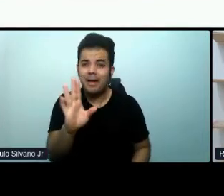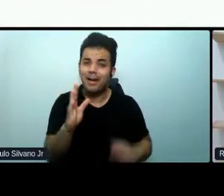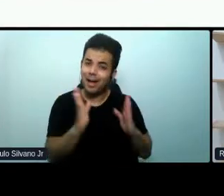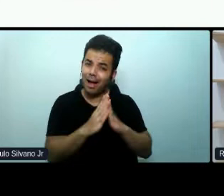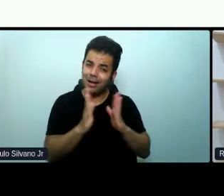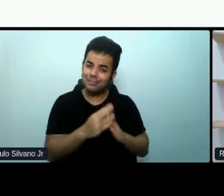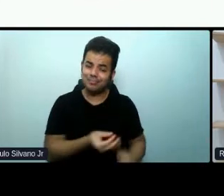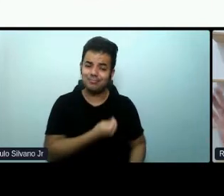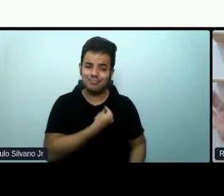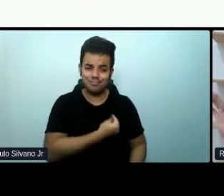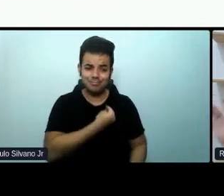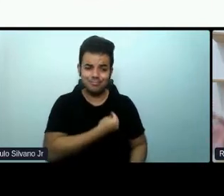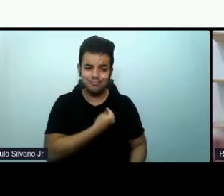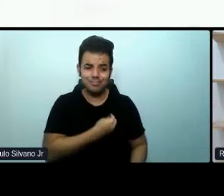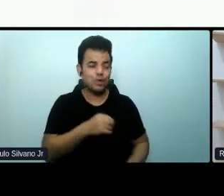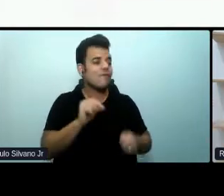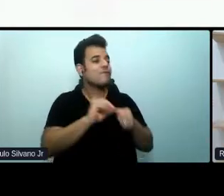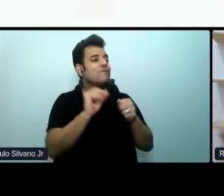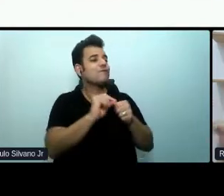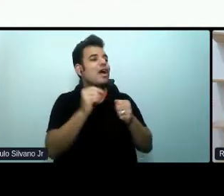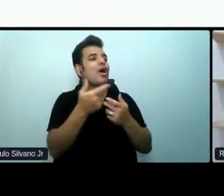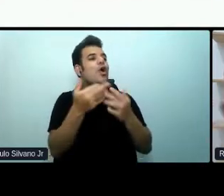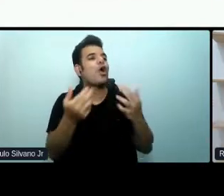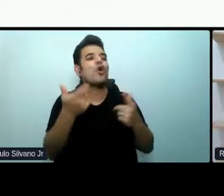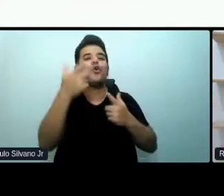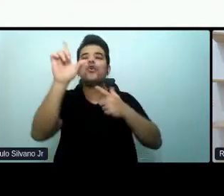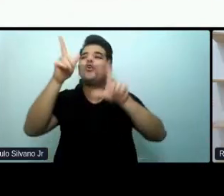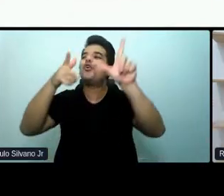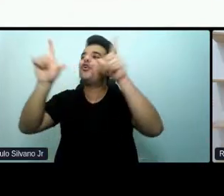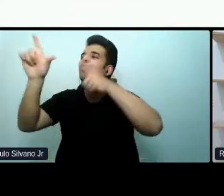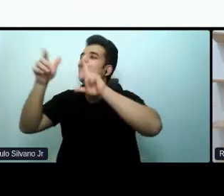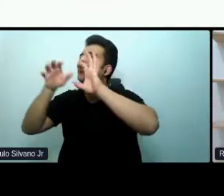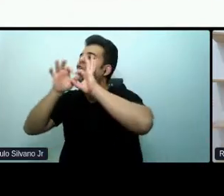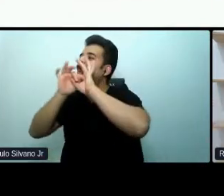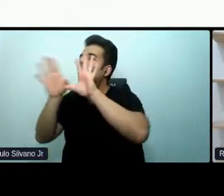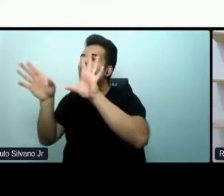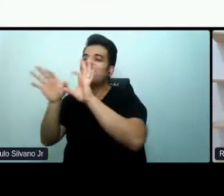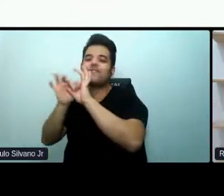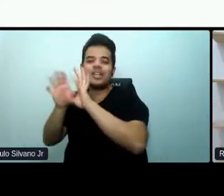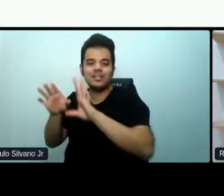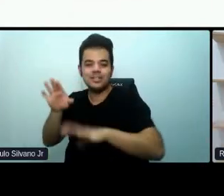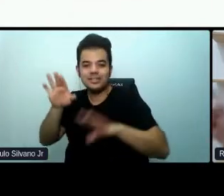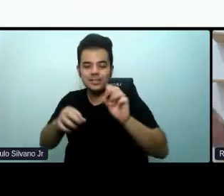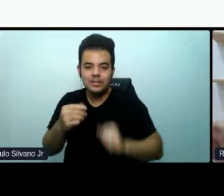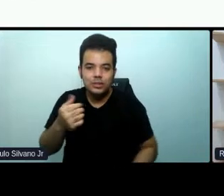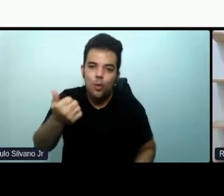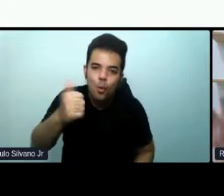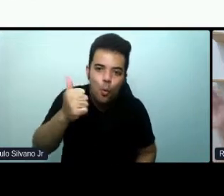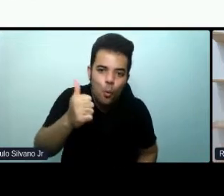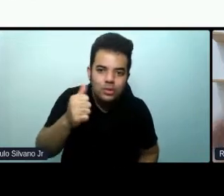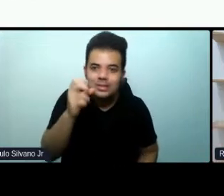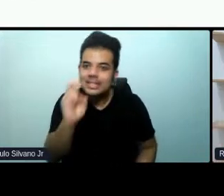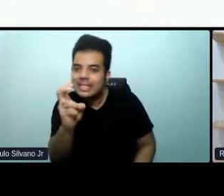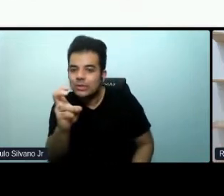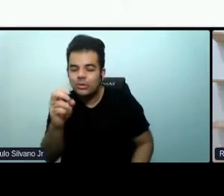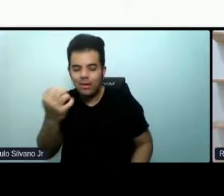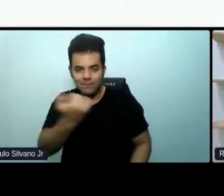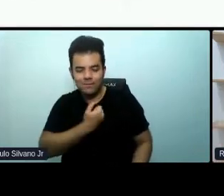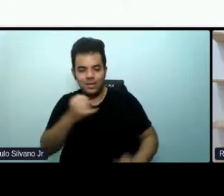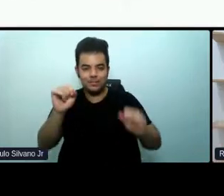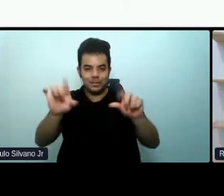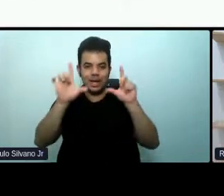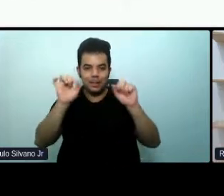você consegue ficar fazendo outras coisas aqui. Fala, você é o 11º, você é o quinto. Então, você